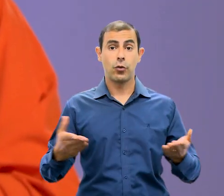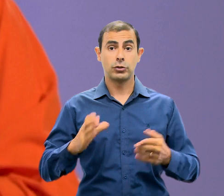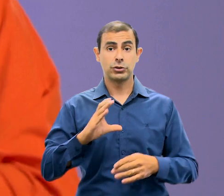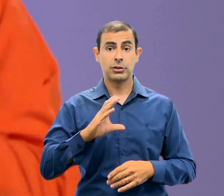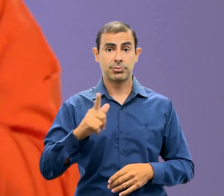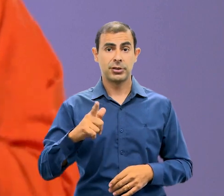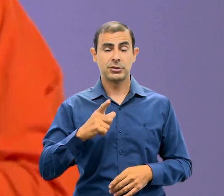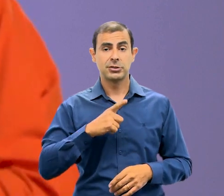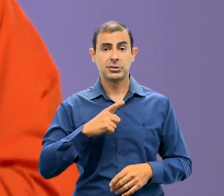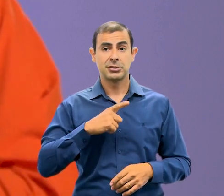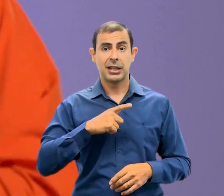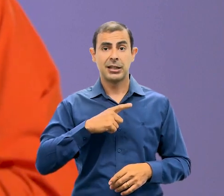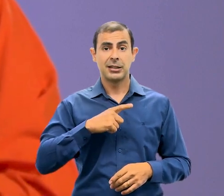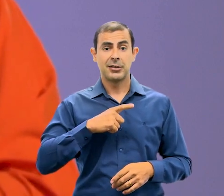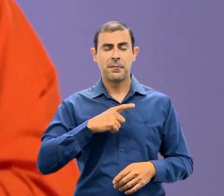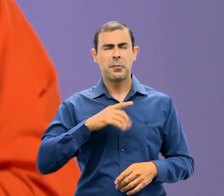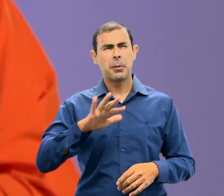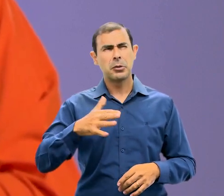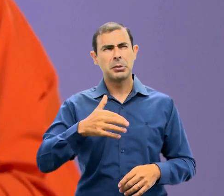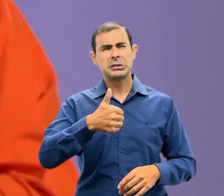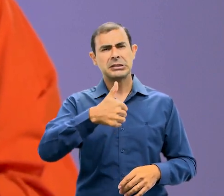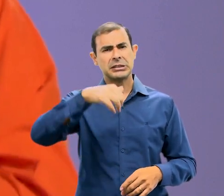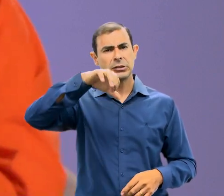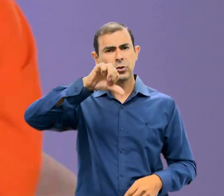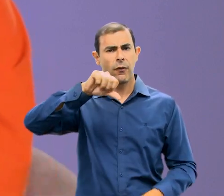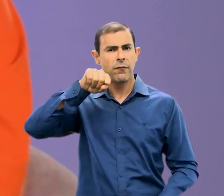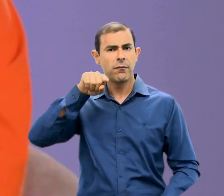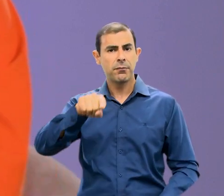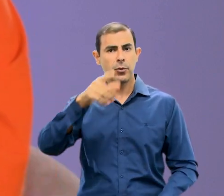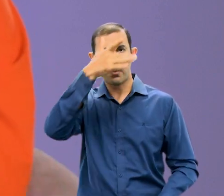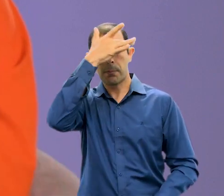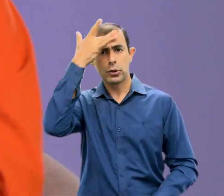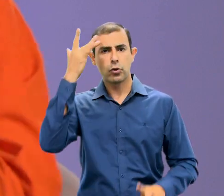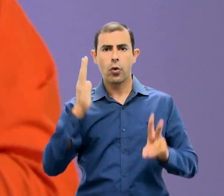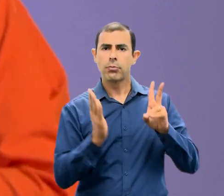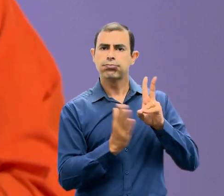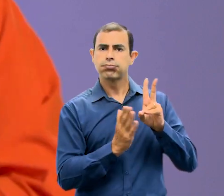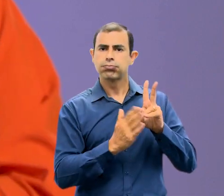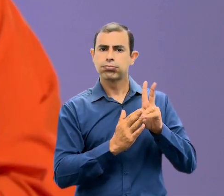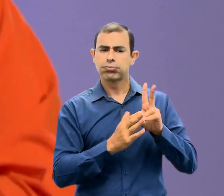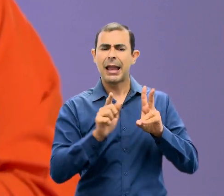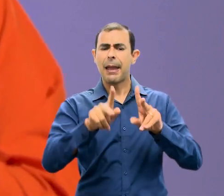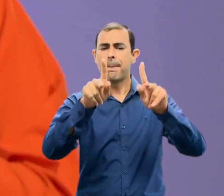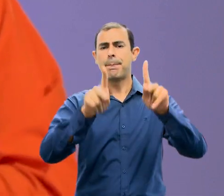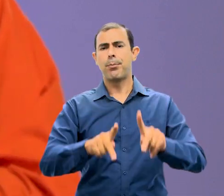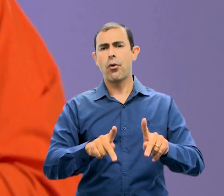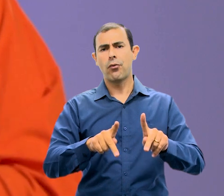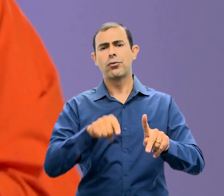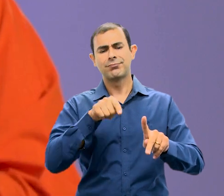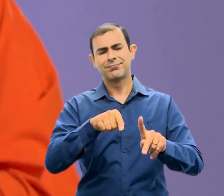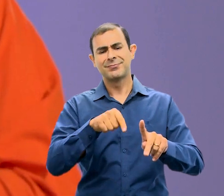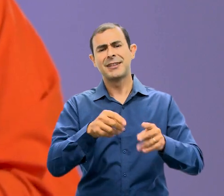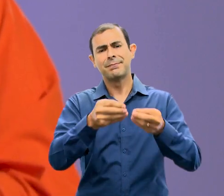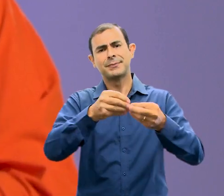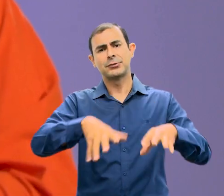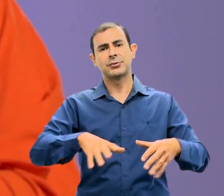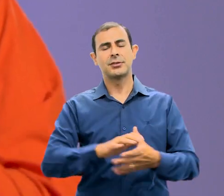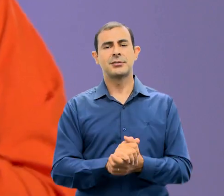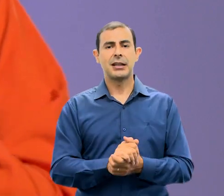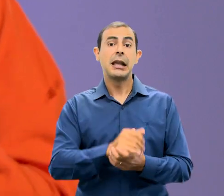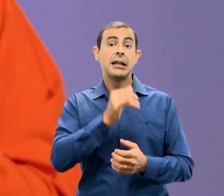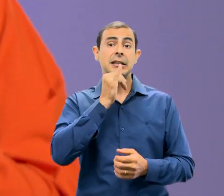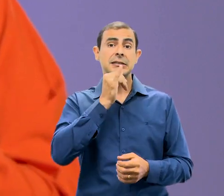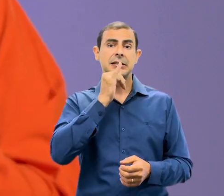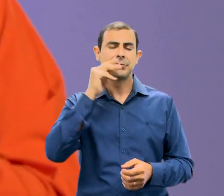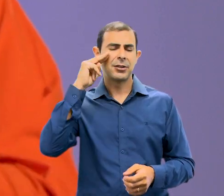segundo o IBGE, quase 19 mil indígenas, que é uma população extremamente fragilizada. Quando você pega, por exemplo, em demanda